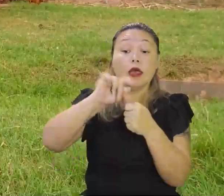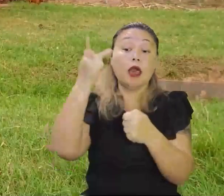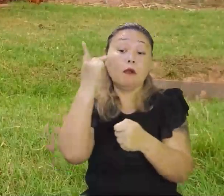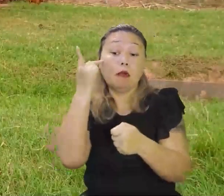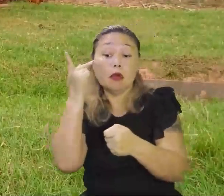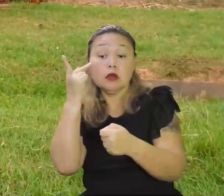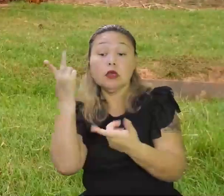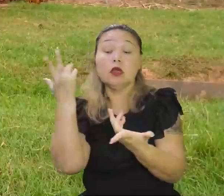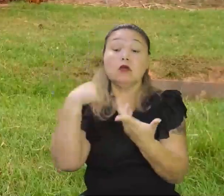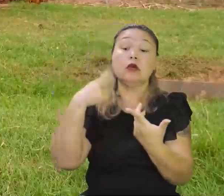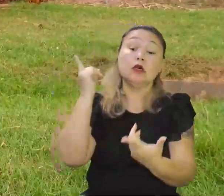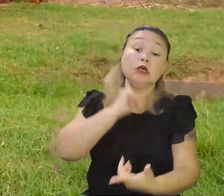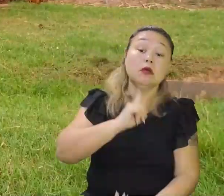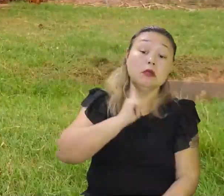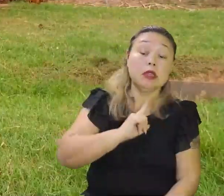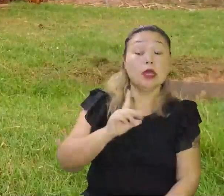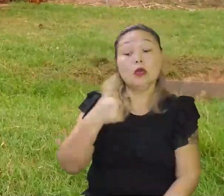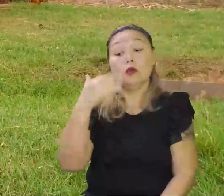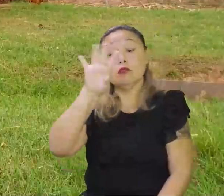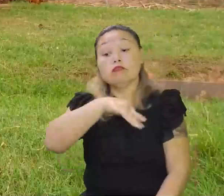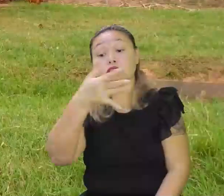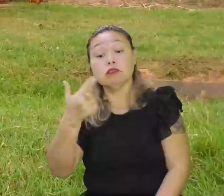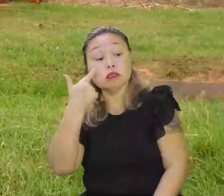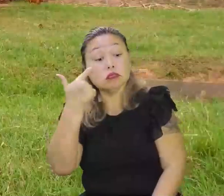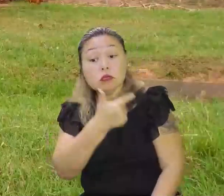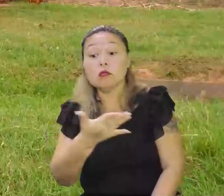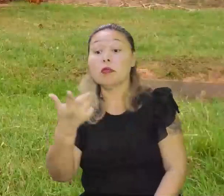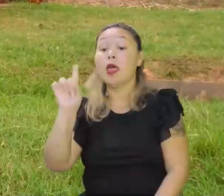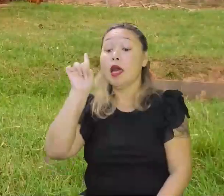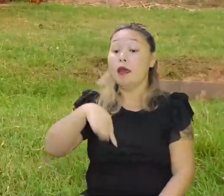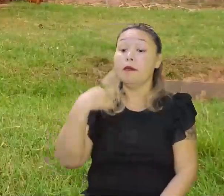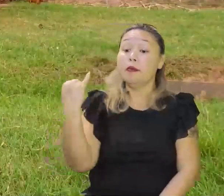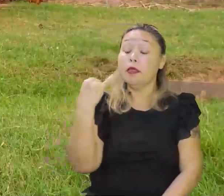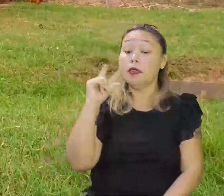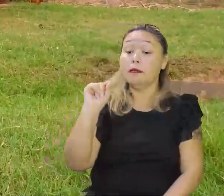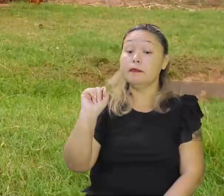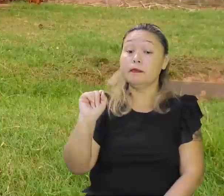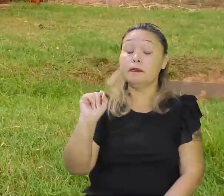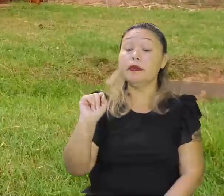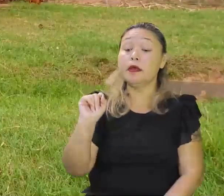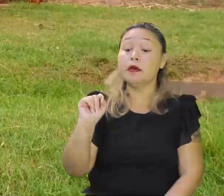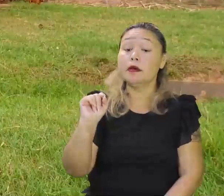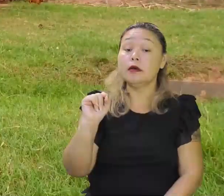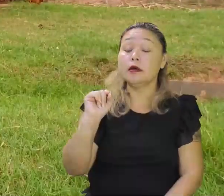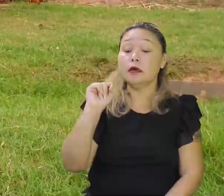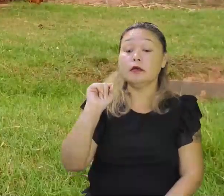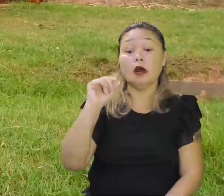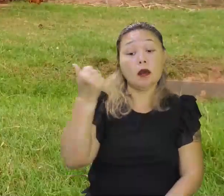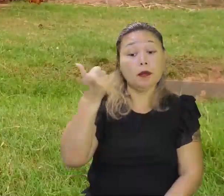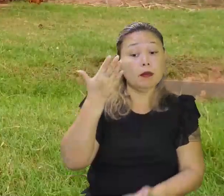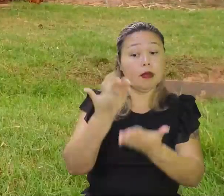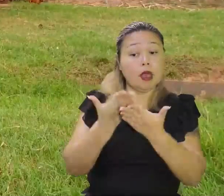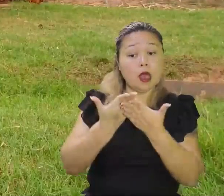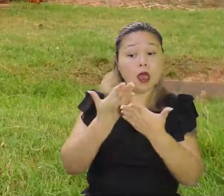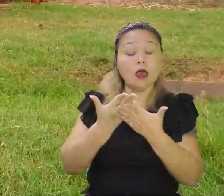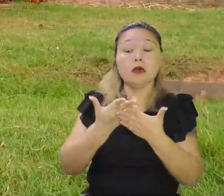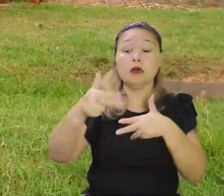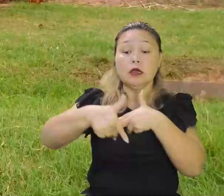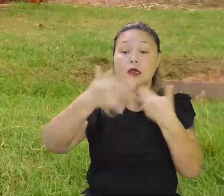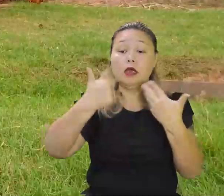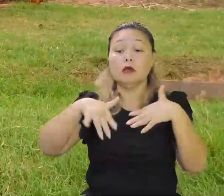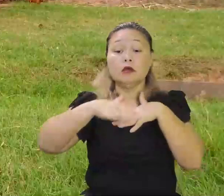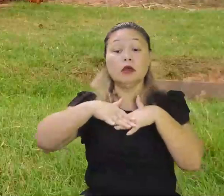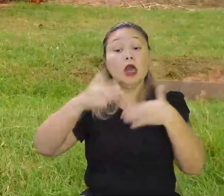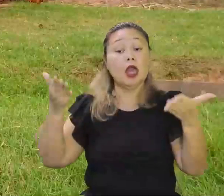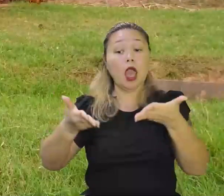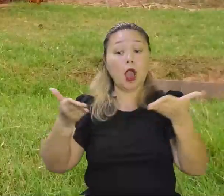se é mineiro, enfim, tá? Isso. E é importante o seguinte, essa é a nossa primeira aula de etnomatemática e